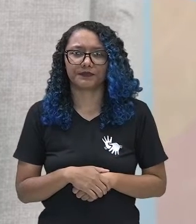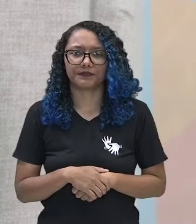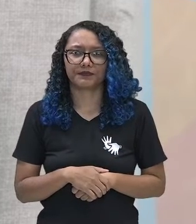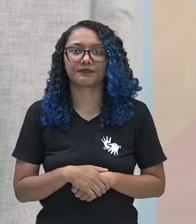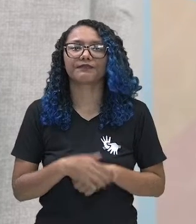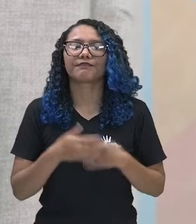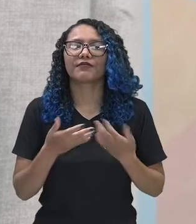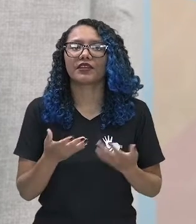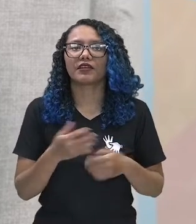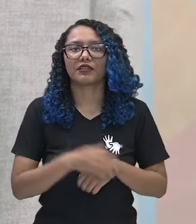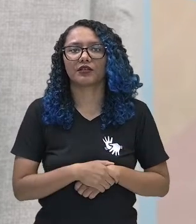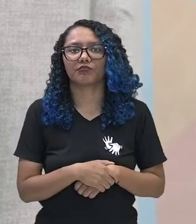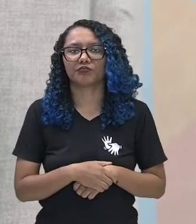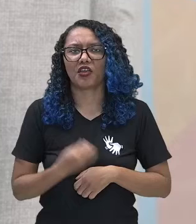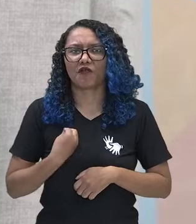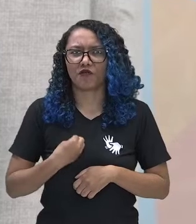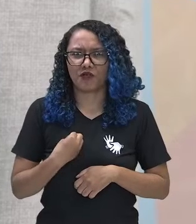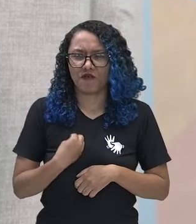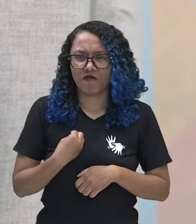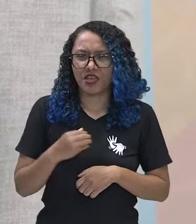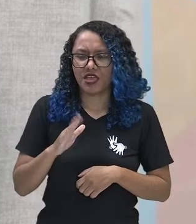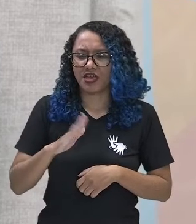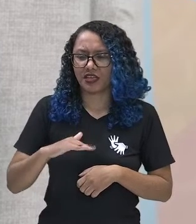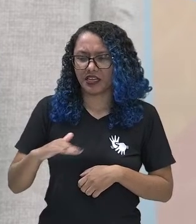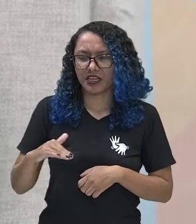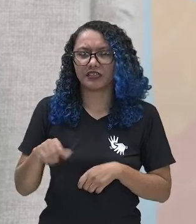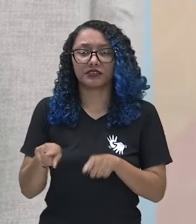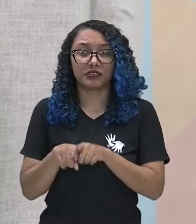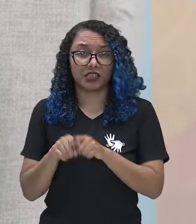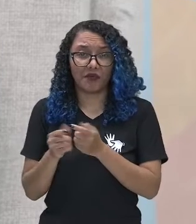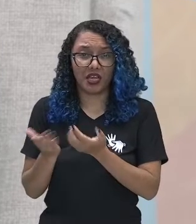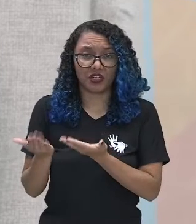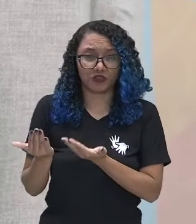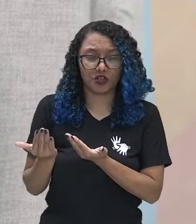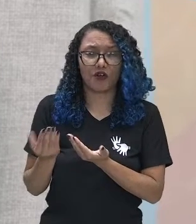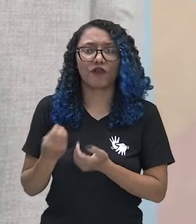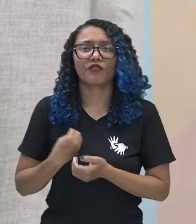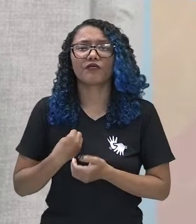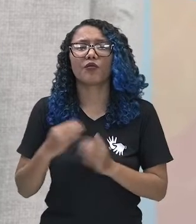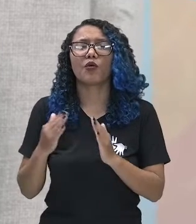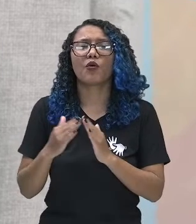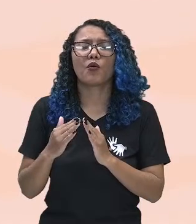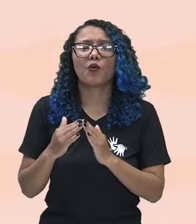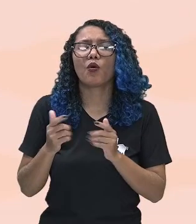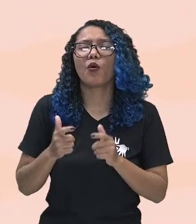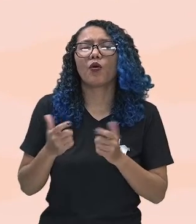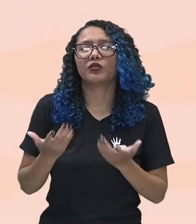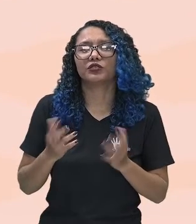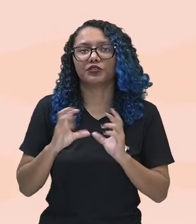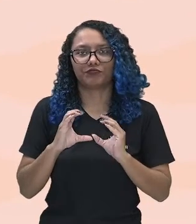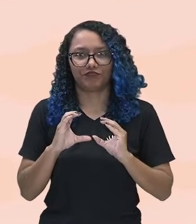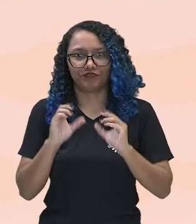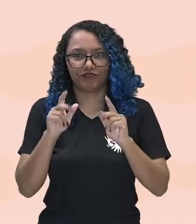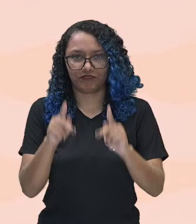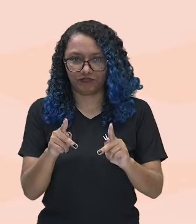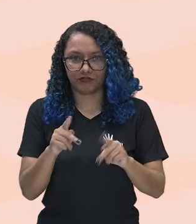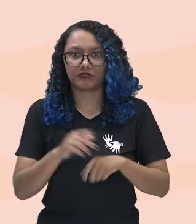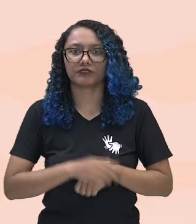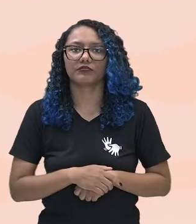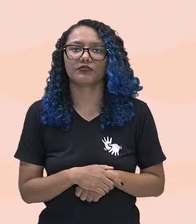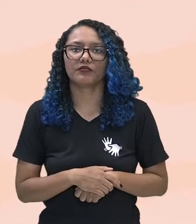Bom, eu passei grande parte da minha infância e adolescência morando no bairro da Compensa.